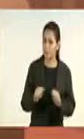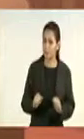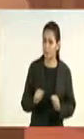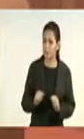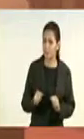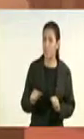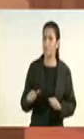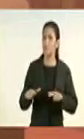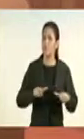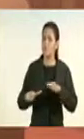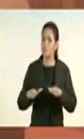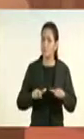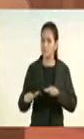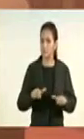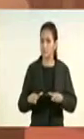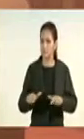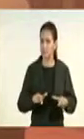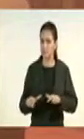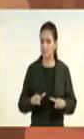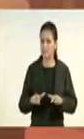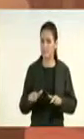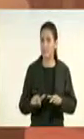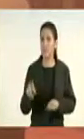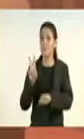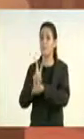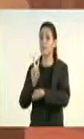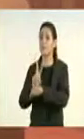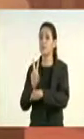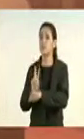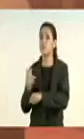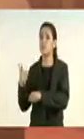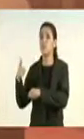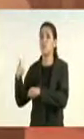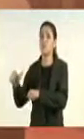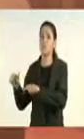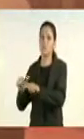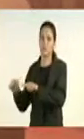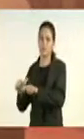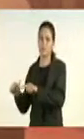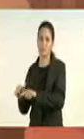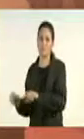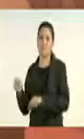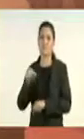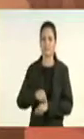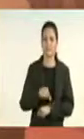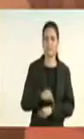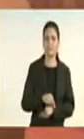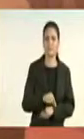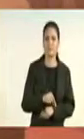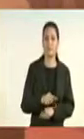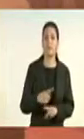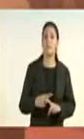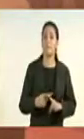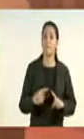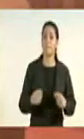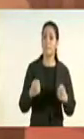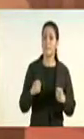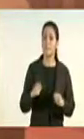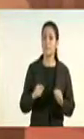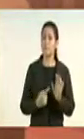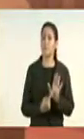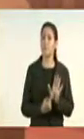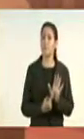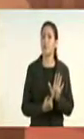estranhos à licitação, sendo que este último deverá demonstrar requisito de qualificação ou